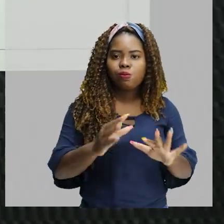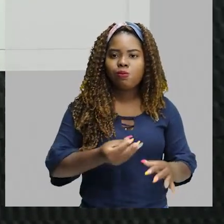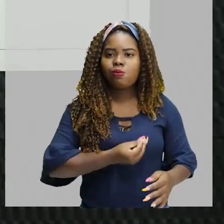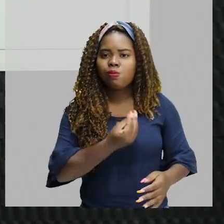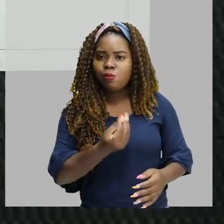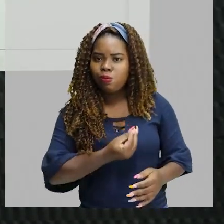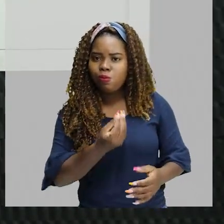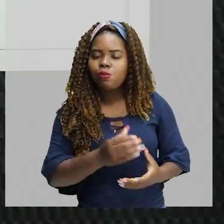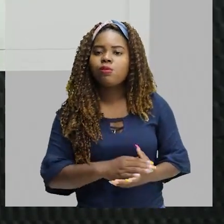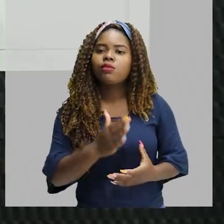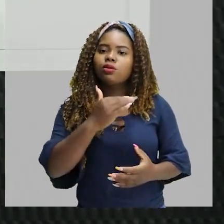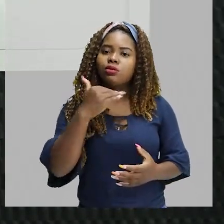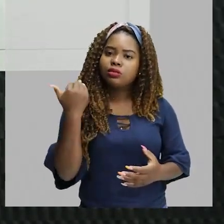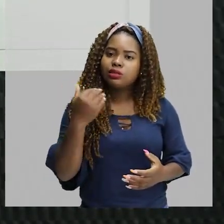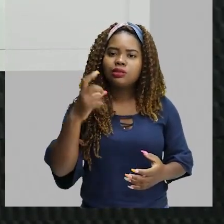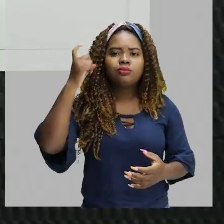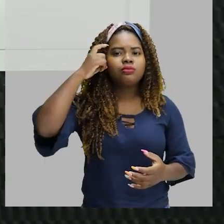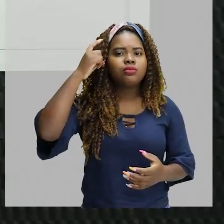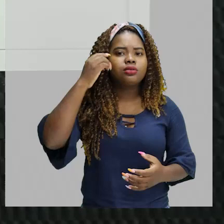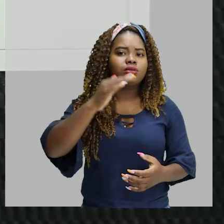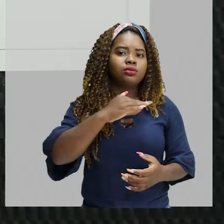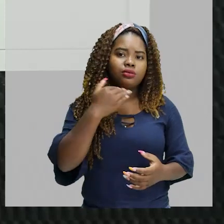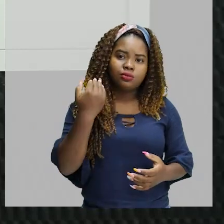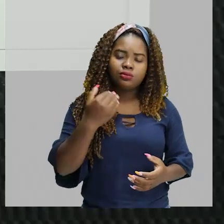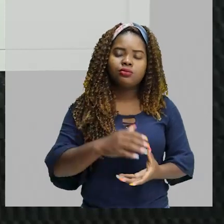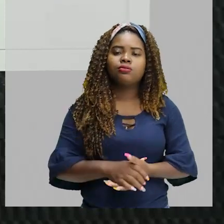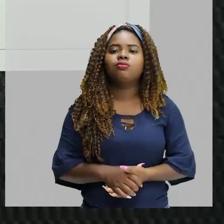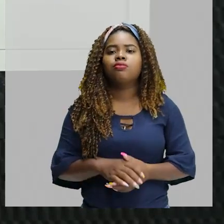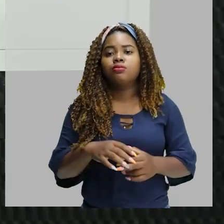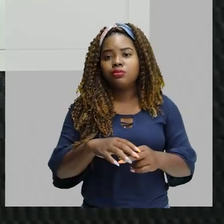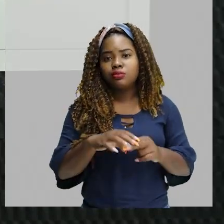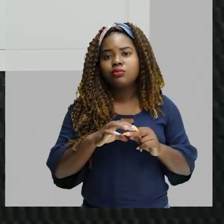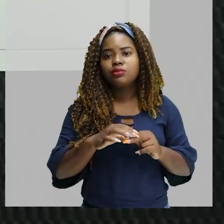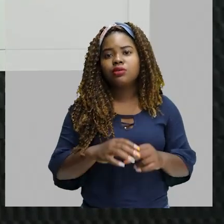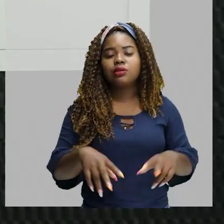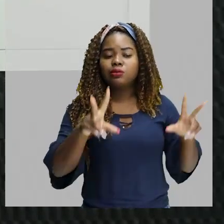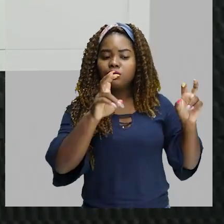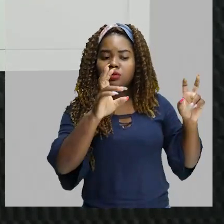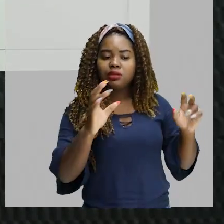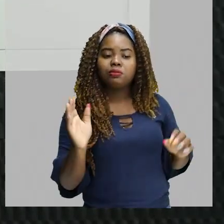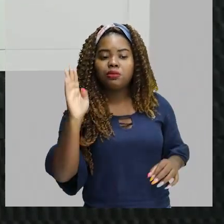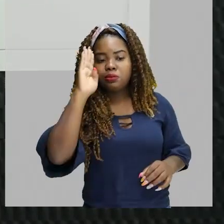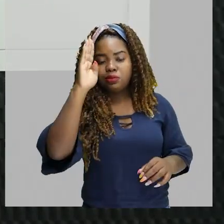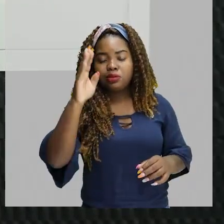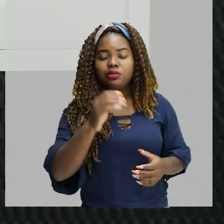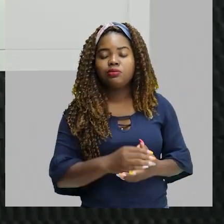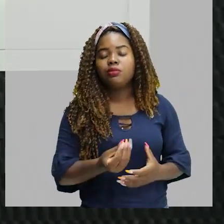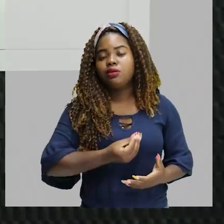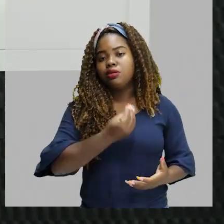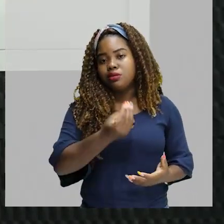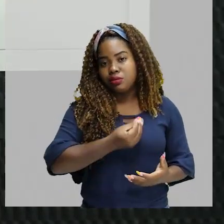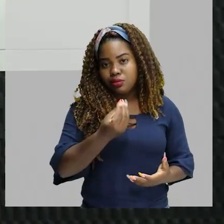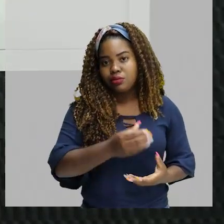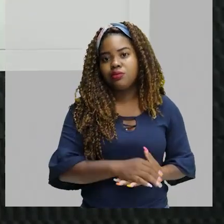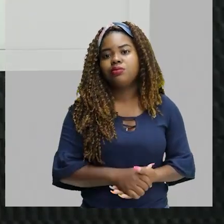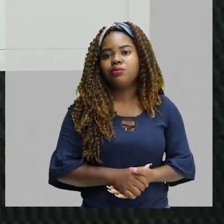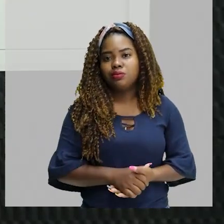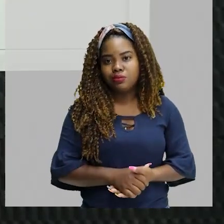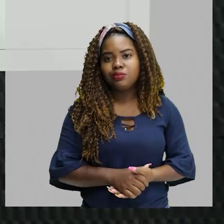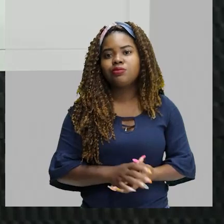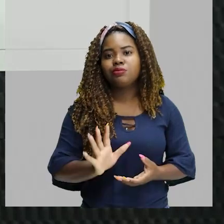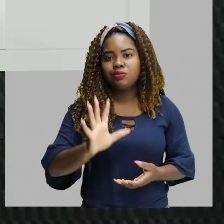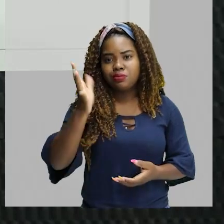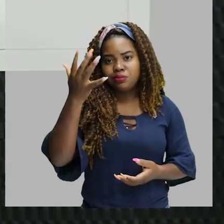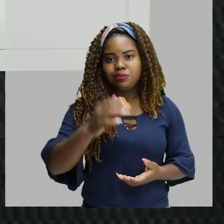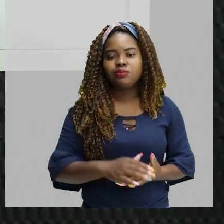nossa existência, que é a morte. Pensar sobre a morte, portanto, é um tema fundamental para que a vida seja